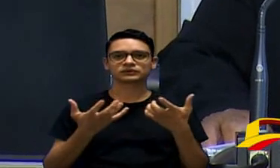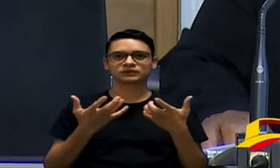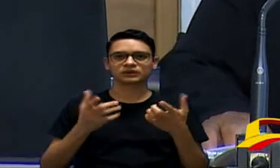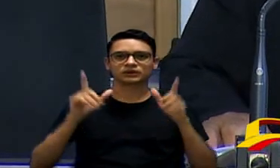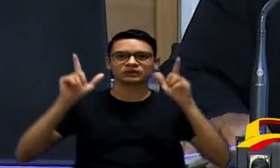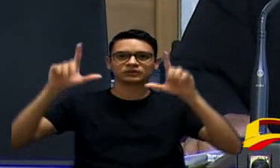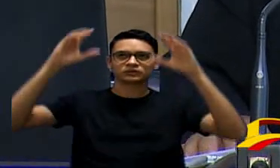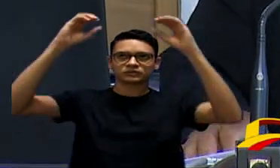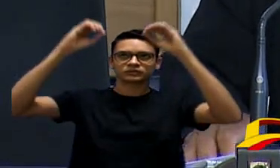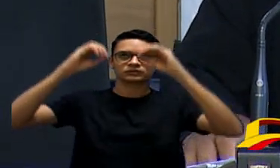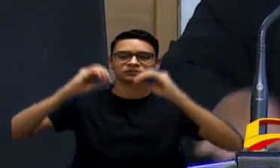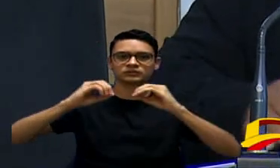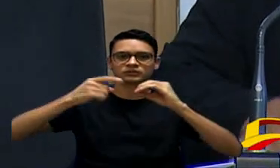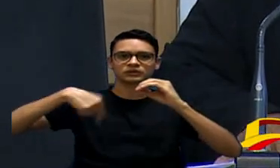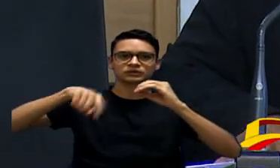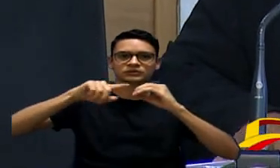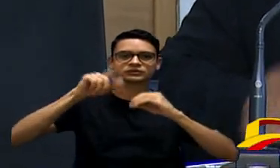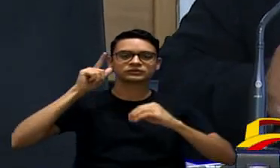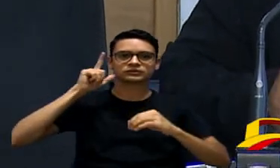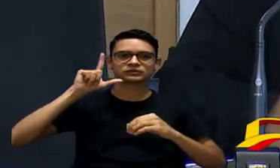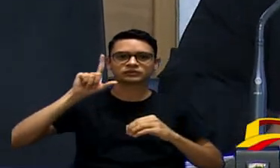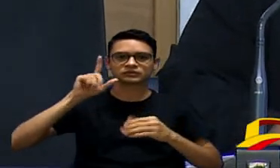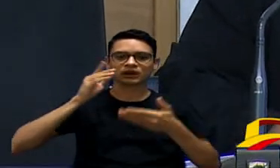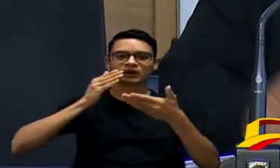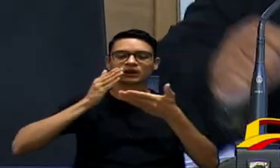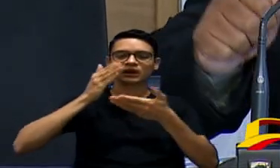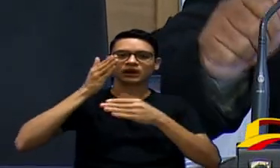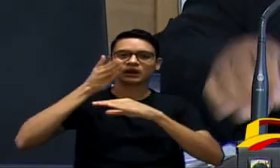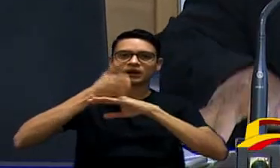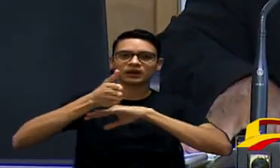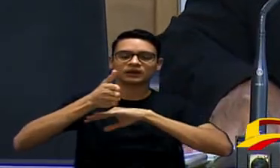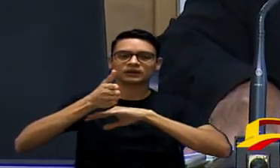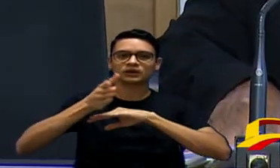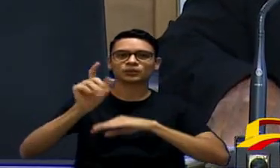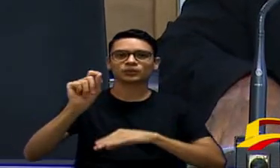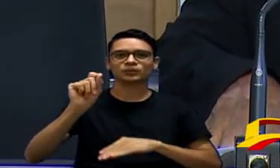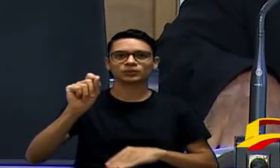zerasse o painel para que nós possamos entrar